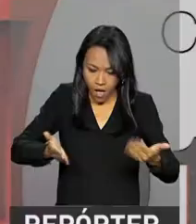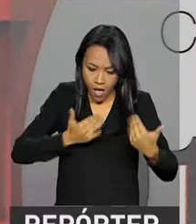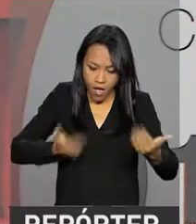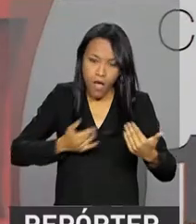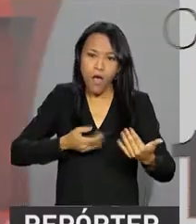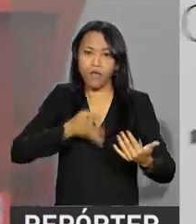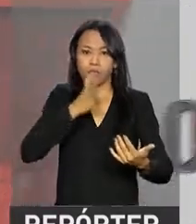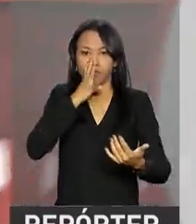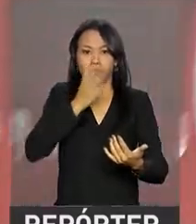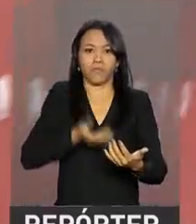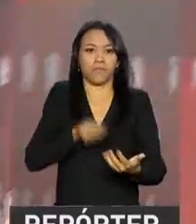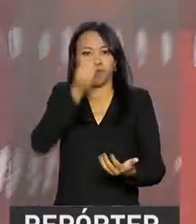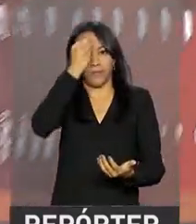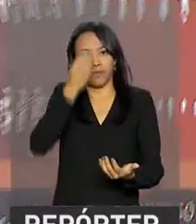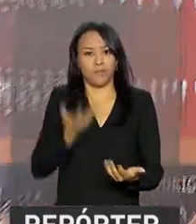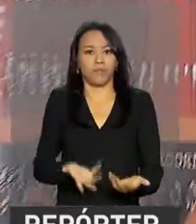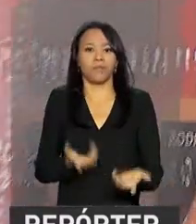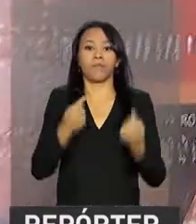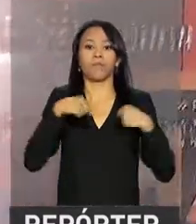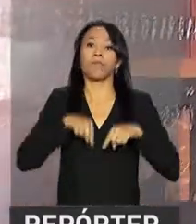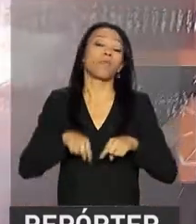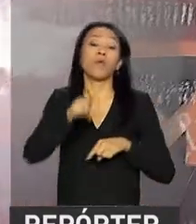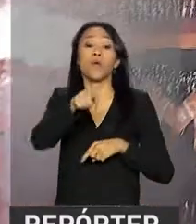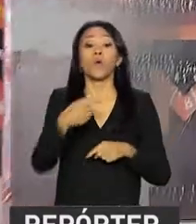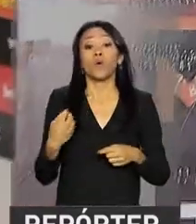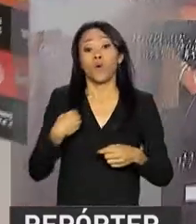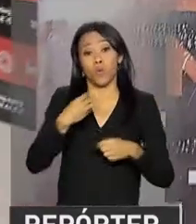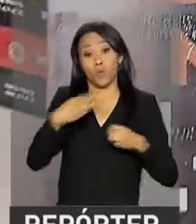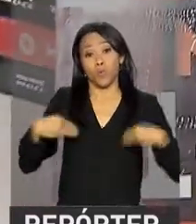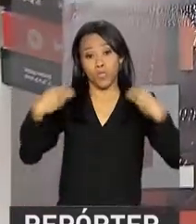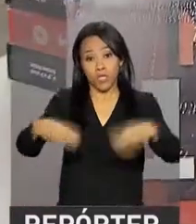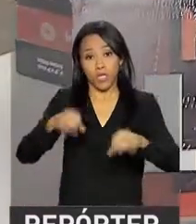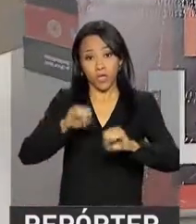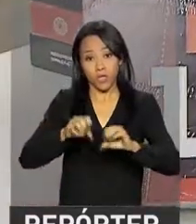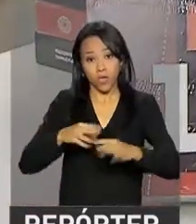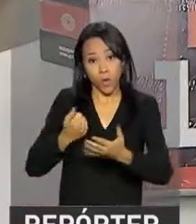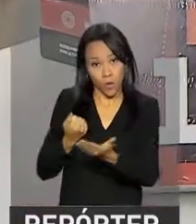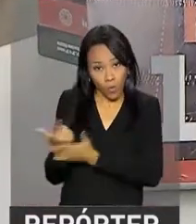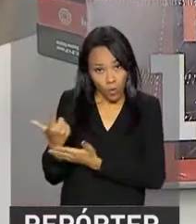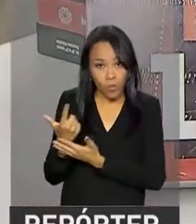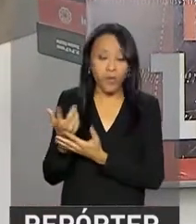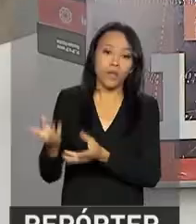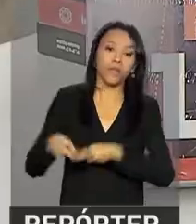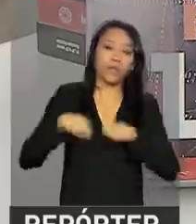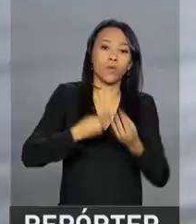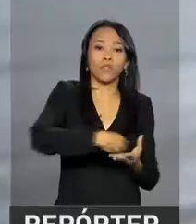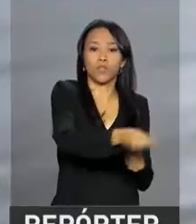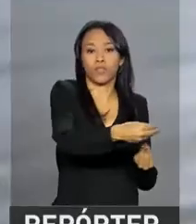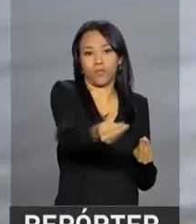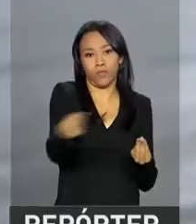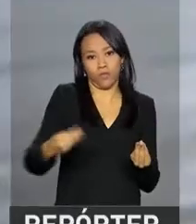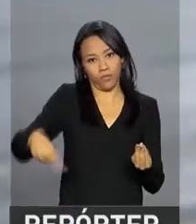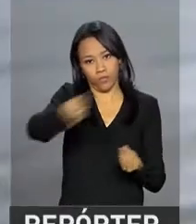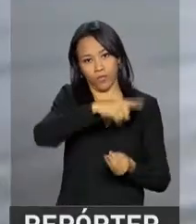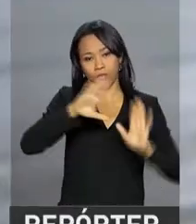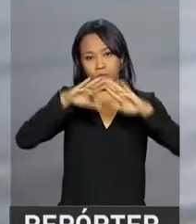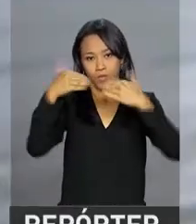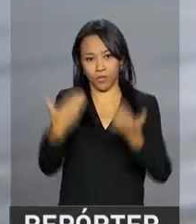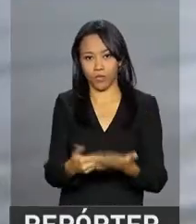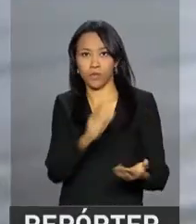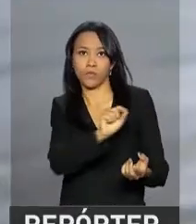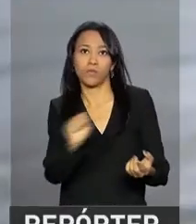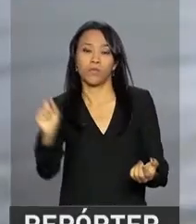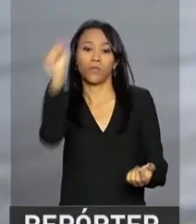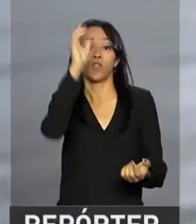dele. O Ministério da Educação adquire e distribui o material para os alunos de todos os anos de ensino. Só em 2017